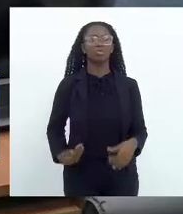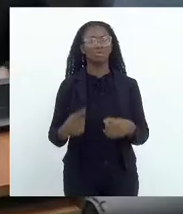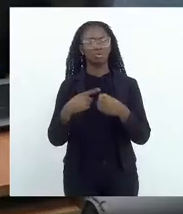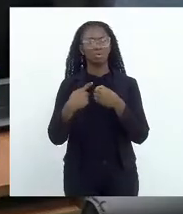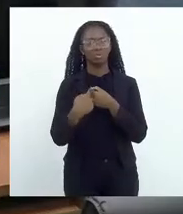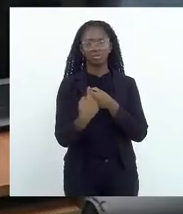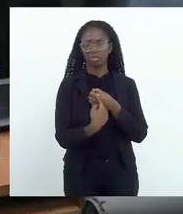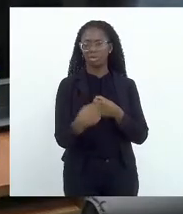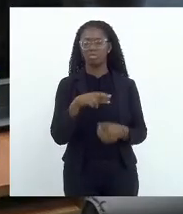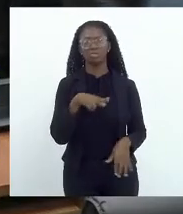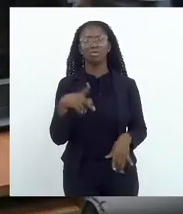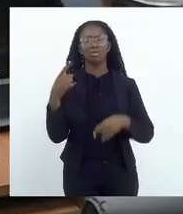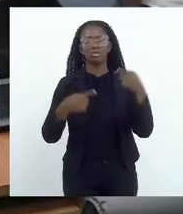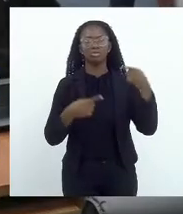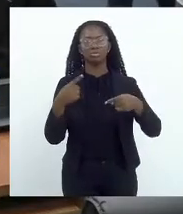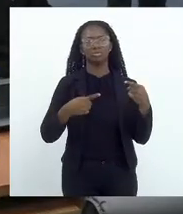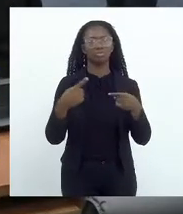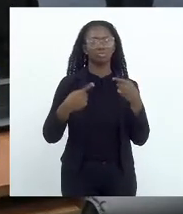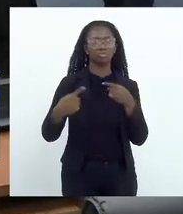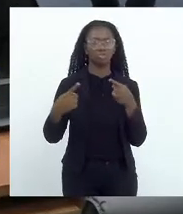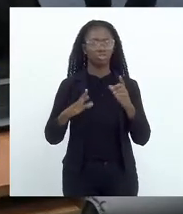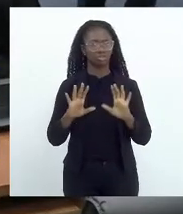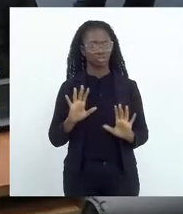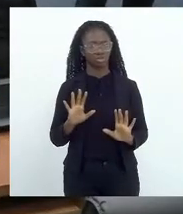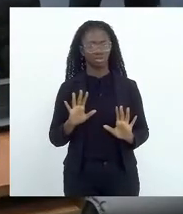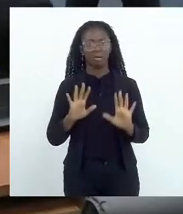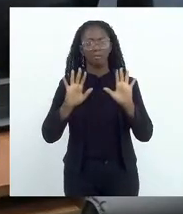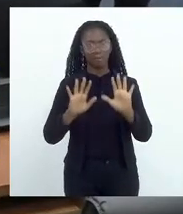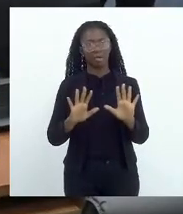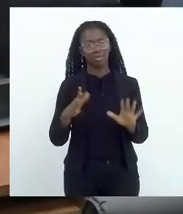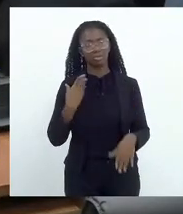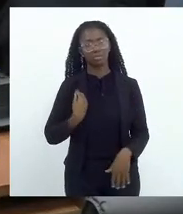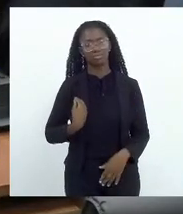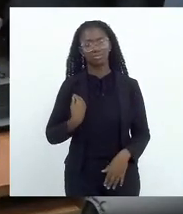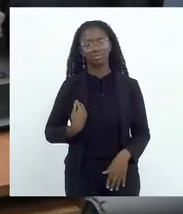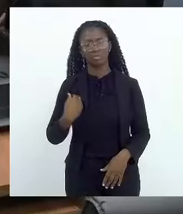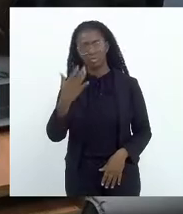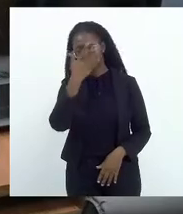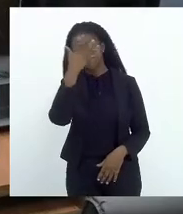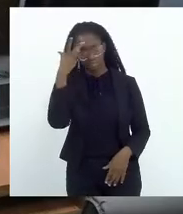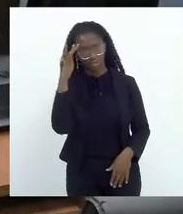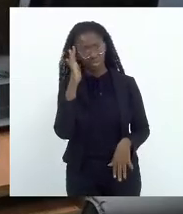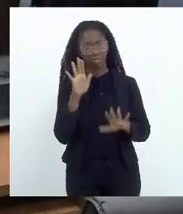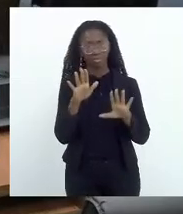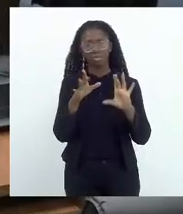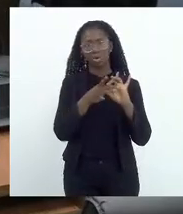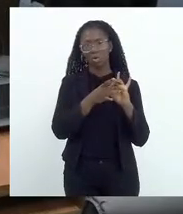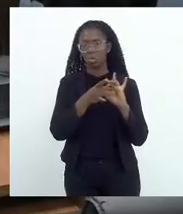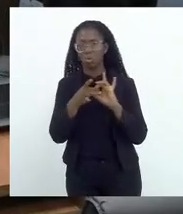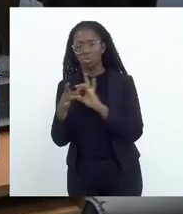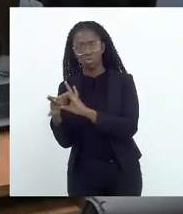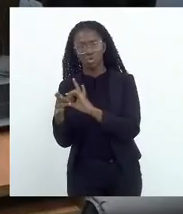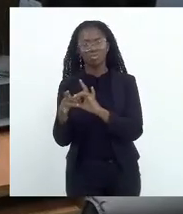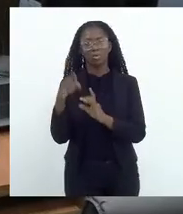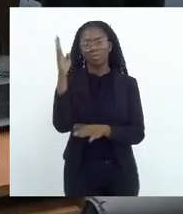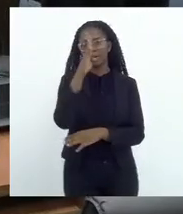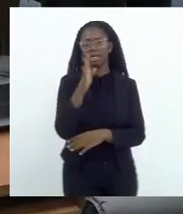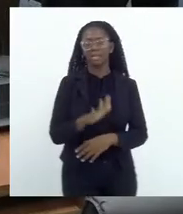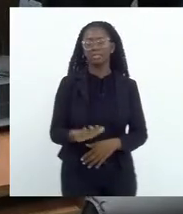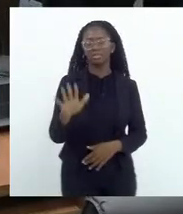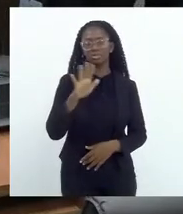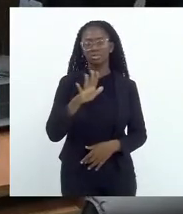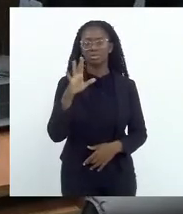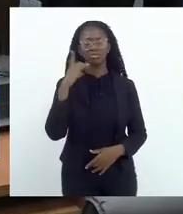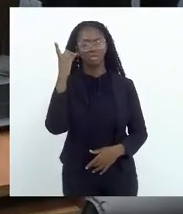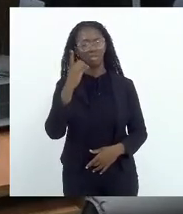é de uma disputa política que se trata, é da vida das pessoas. Embora a gente tenha um contexto de Brasil, e a deputada Rejane falou isso